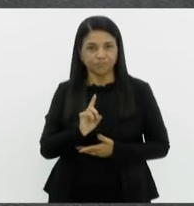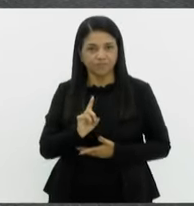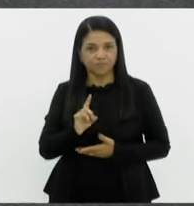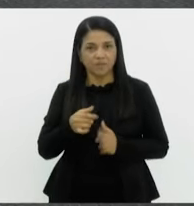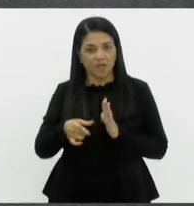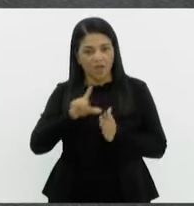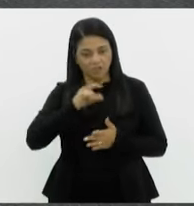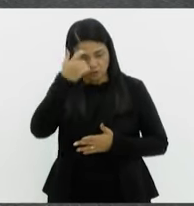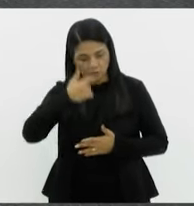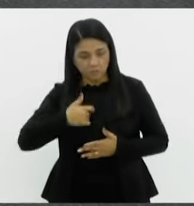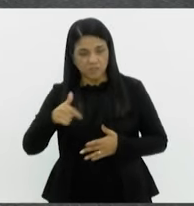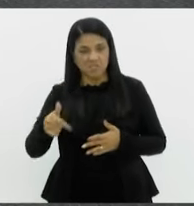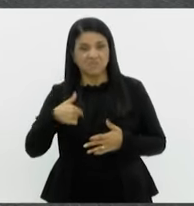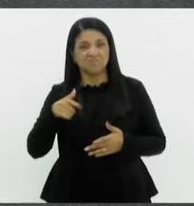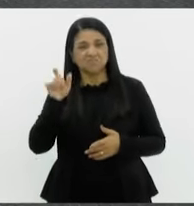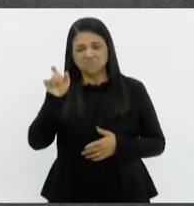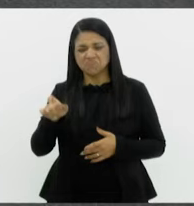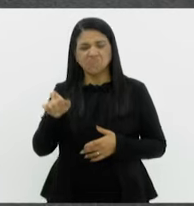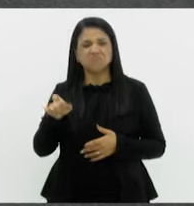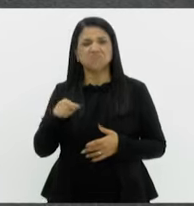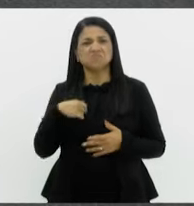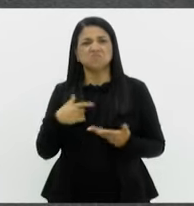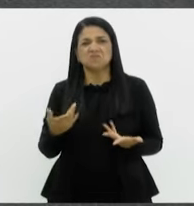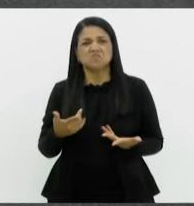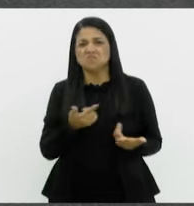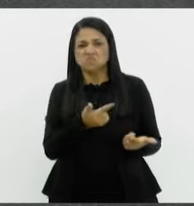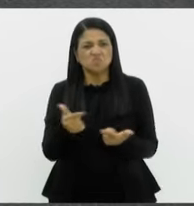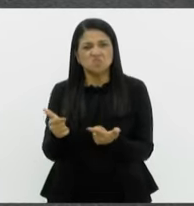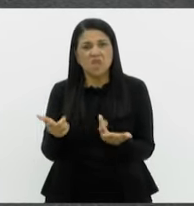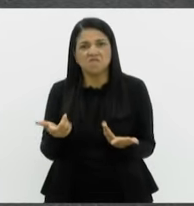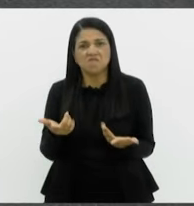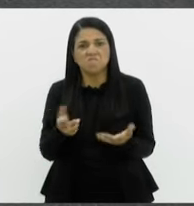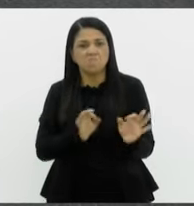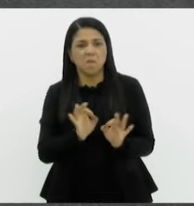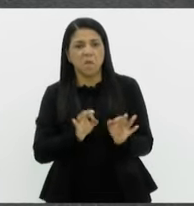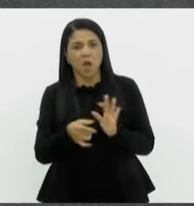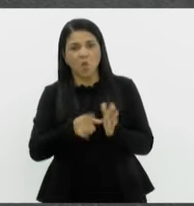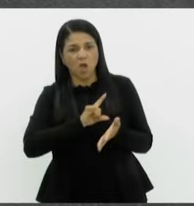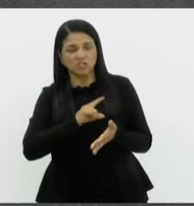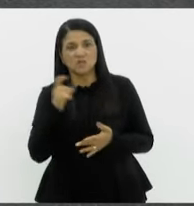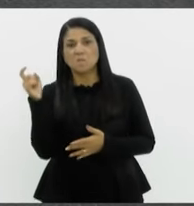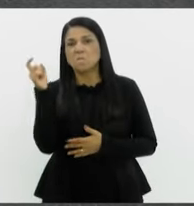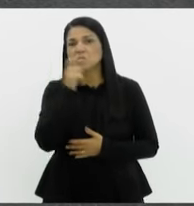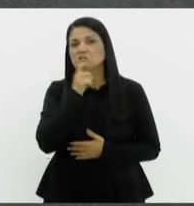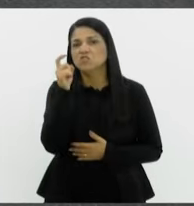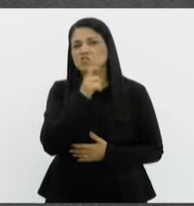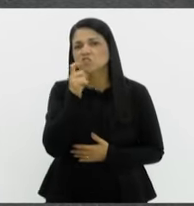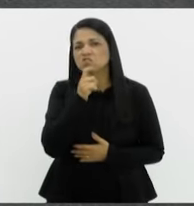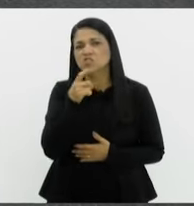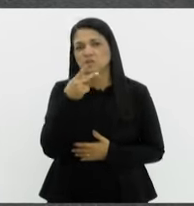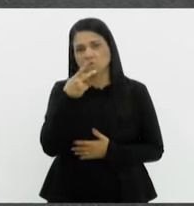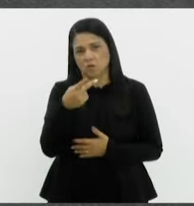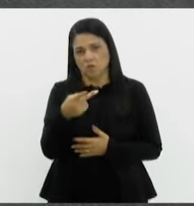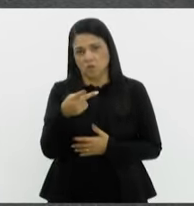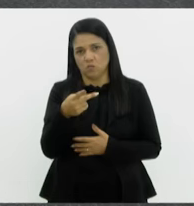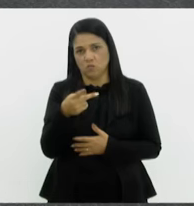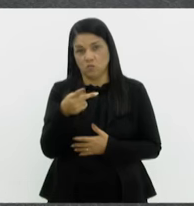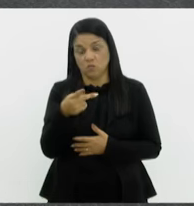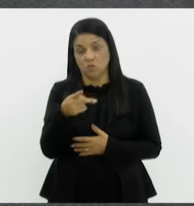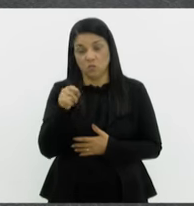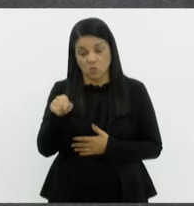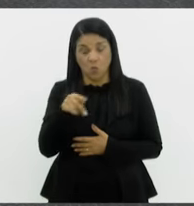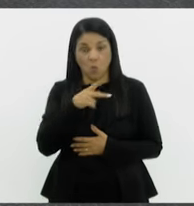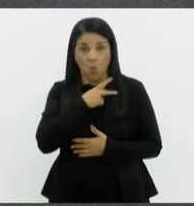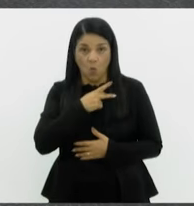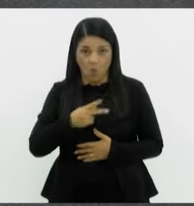absolutamente descoordenada, despreparada e desqualificada, está falando mentira. Porque foi o presidente dele, que